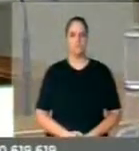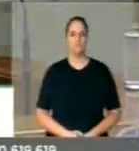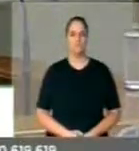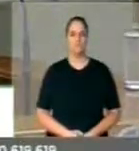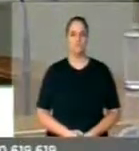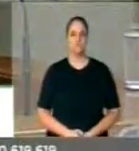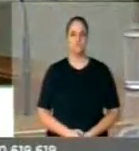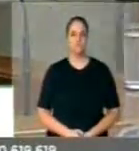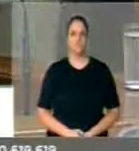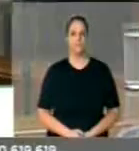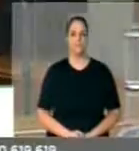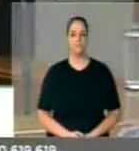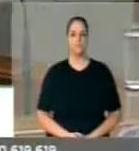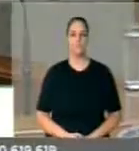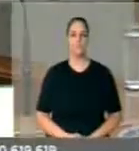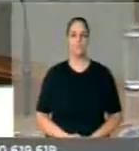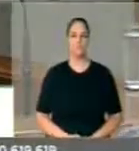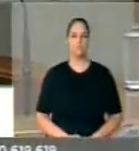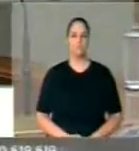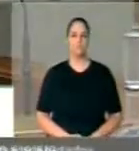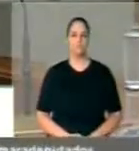Começo